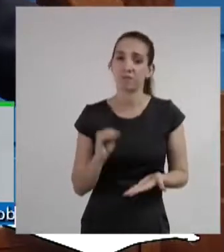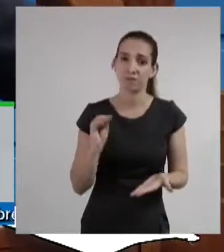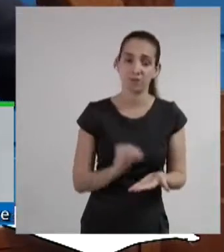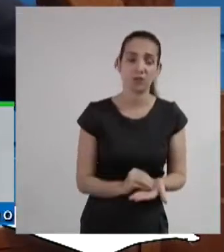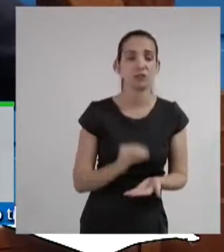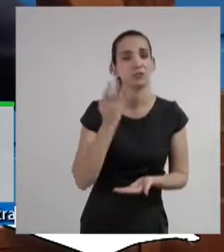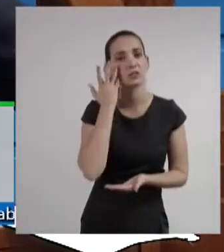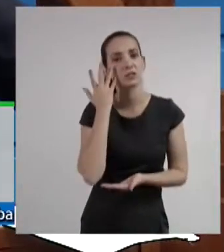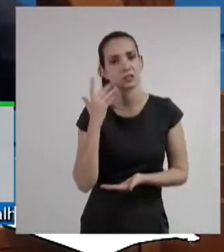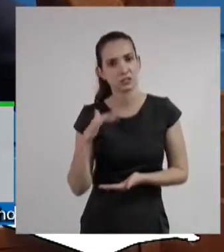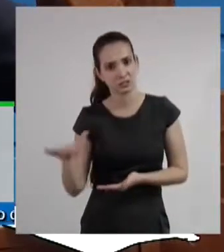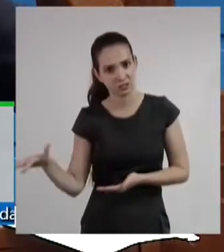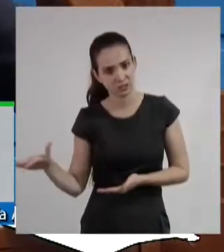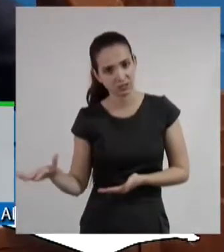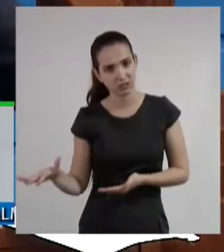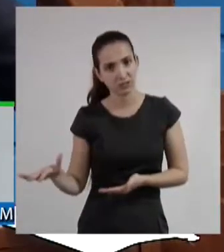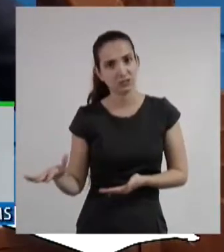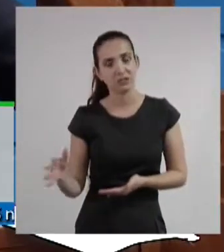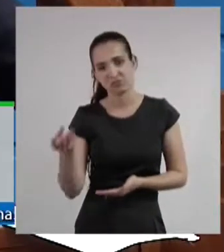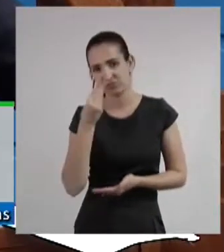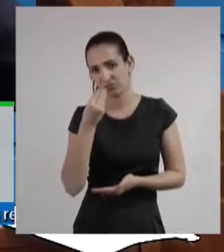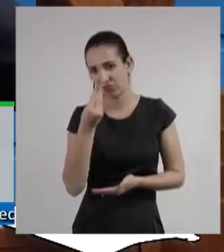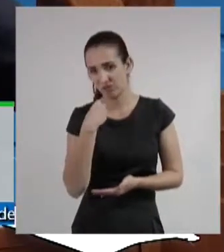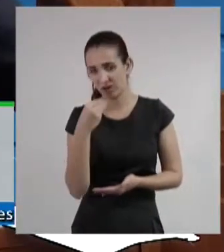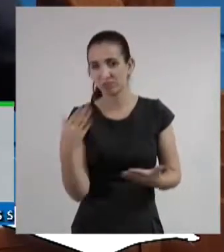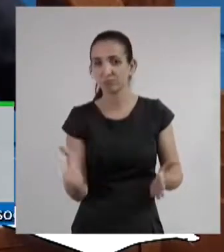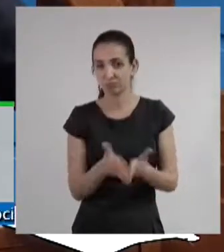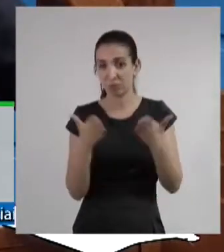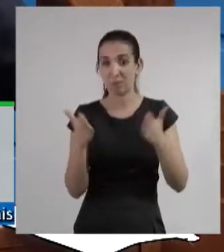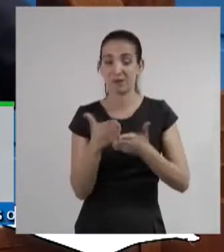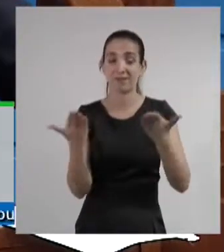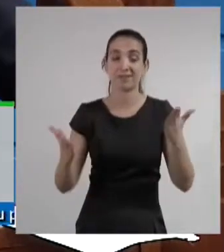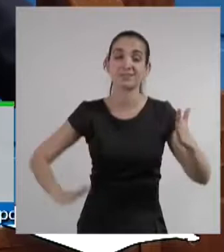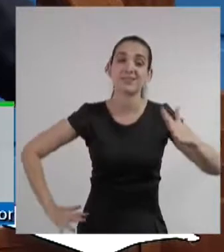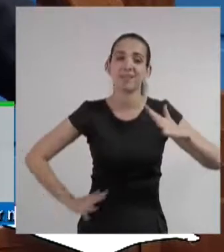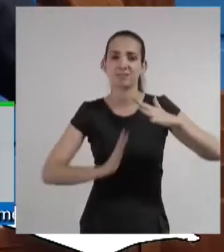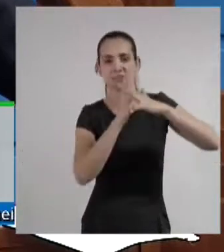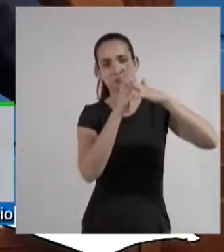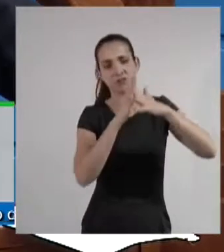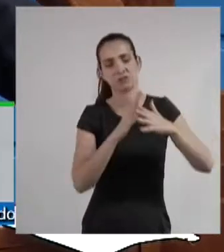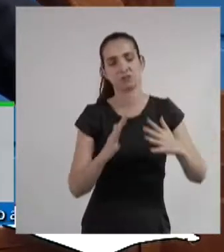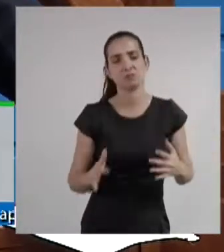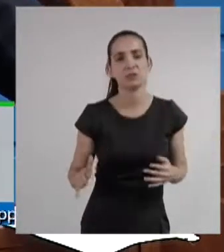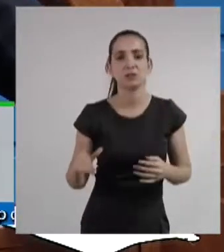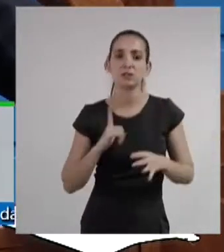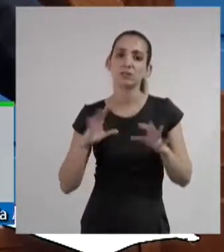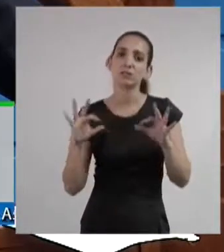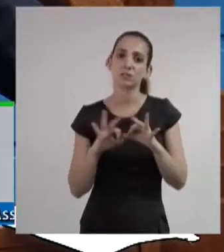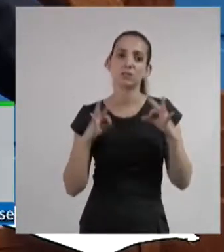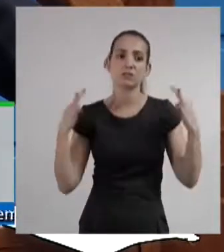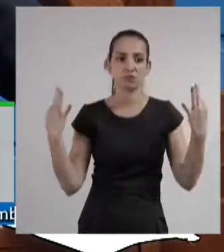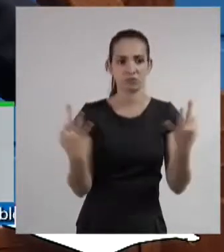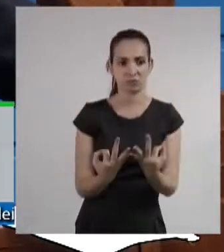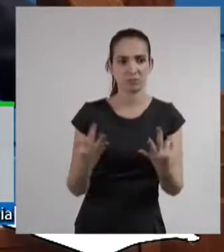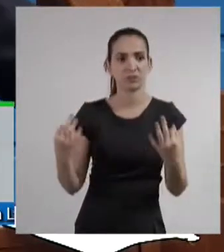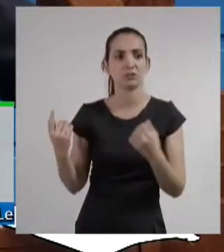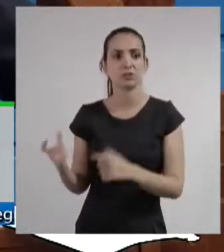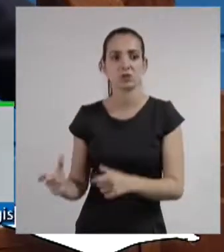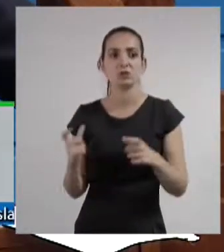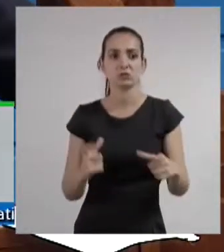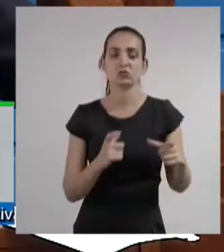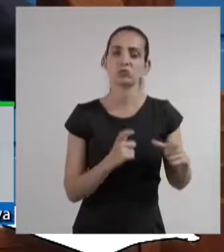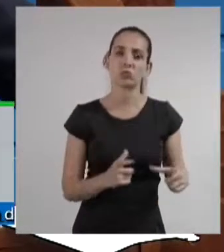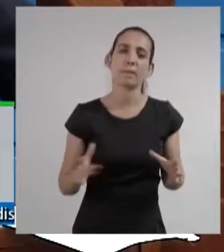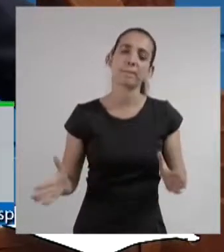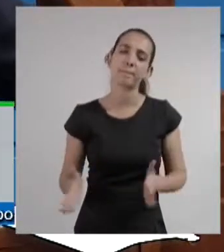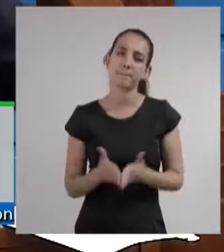crianças em situação de vulnerabilidade extrema, famílias em habitações